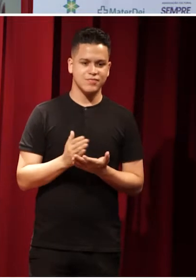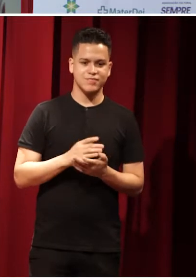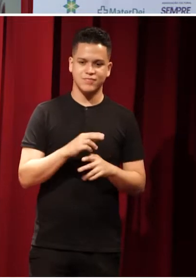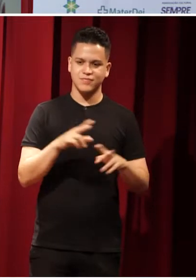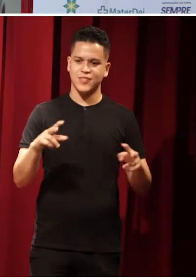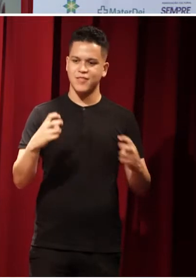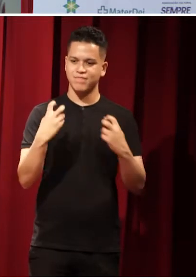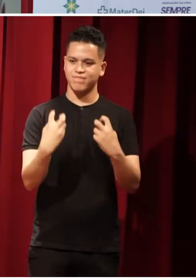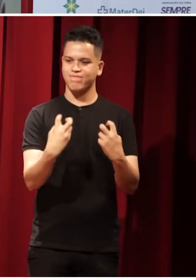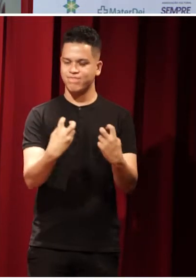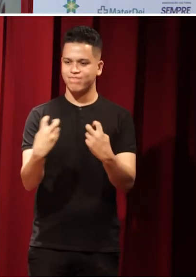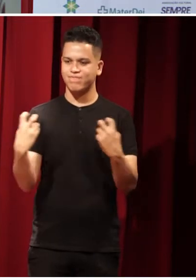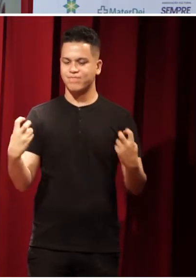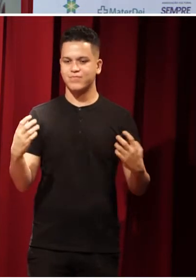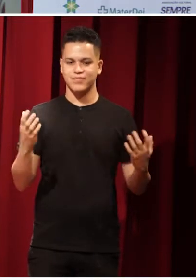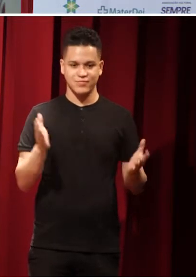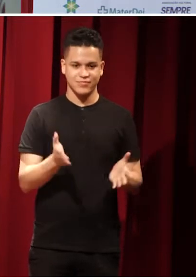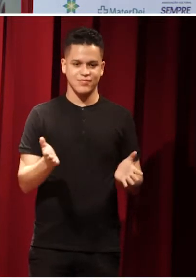Roberto...